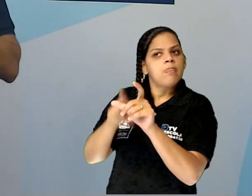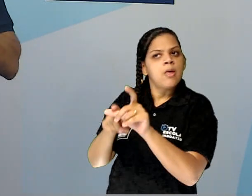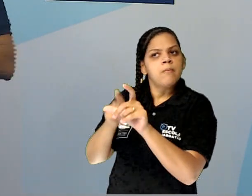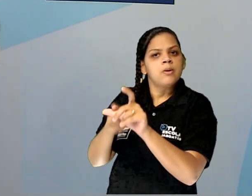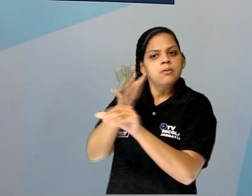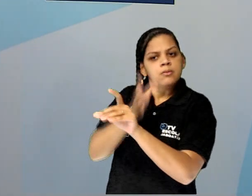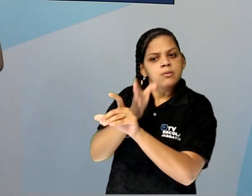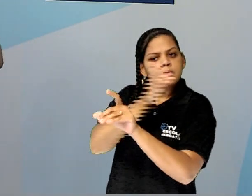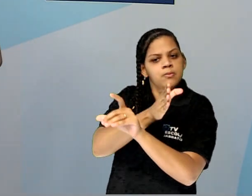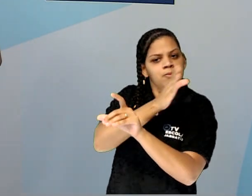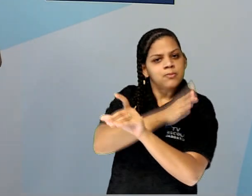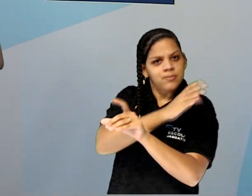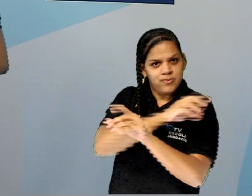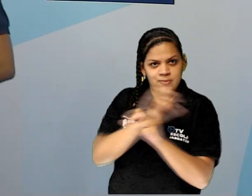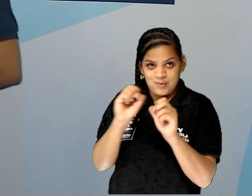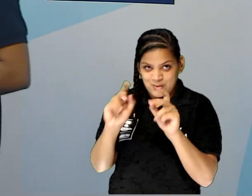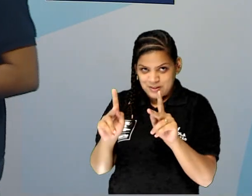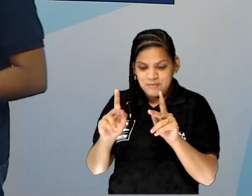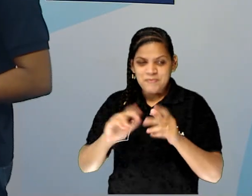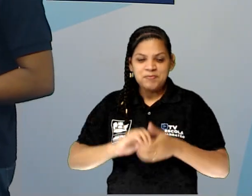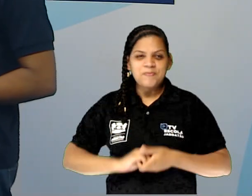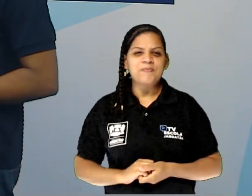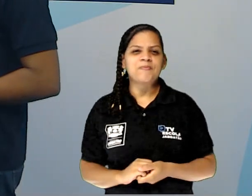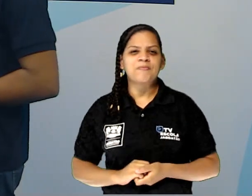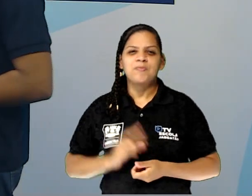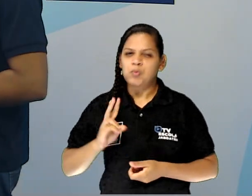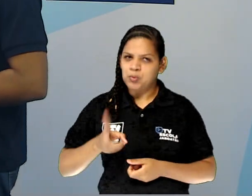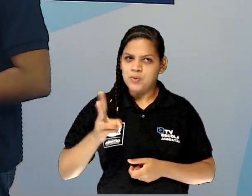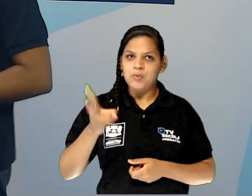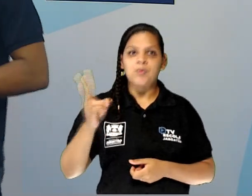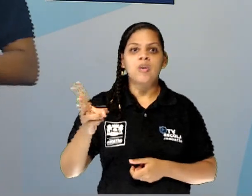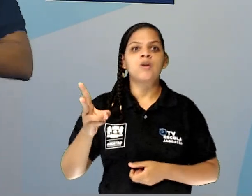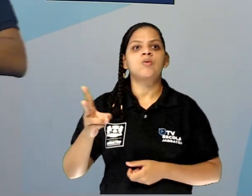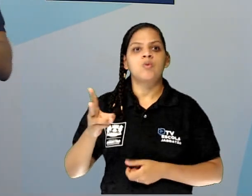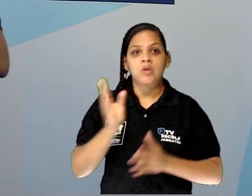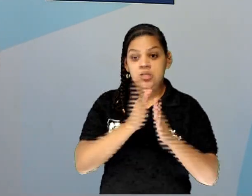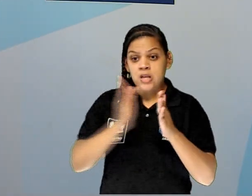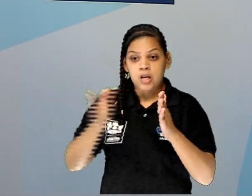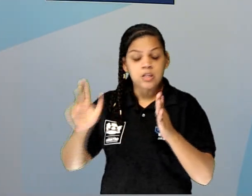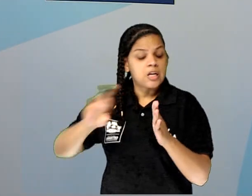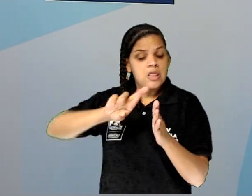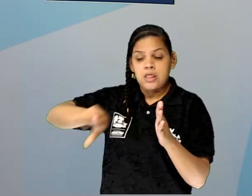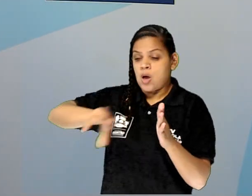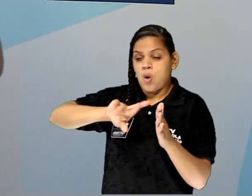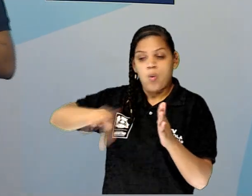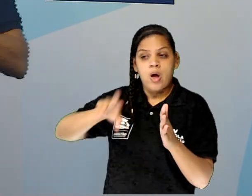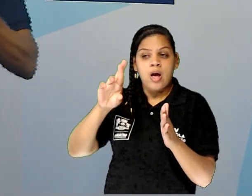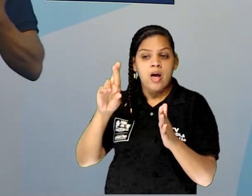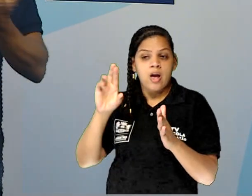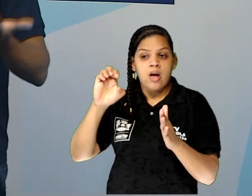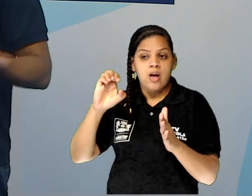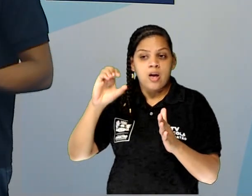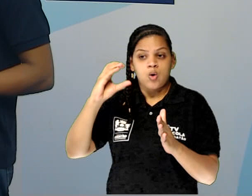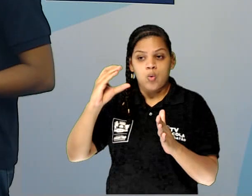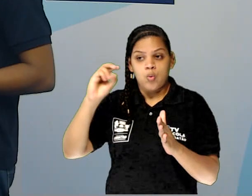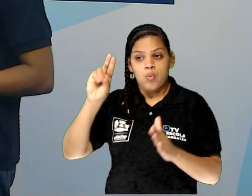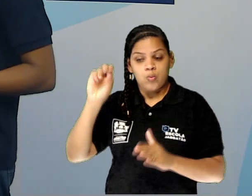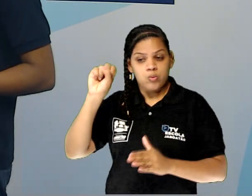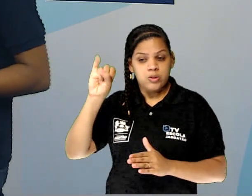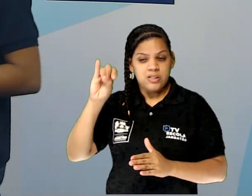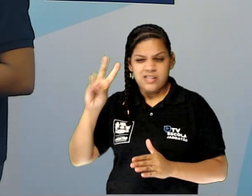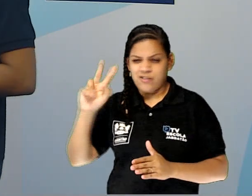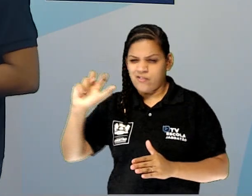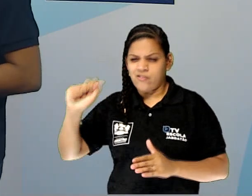sequências recursivas. Vamos continuar. Agora, sequências não recursivas. O que seria uma sequência